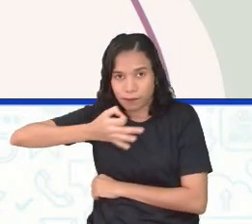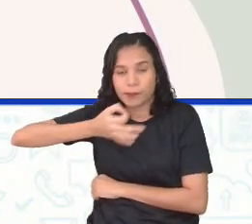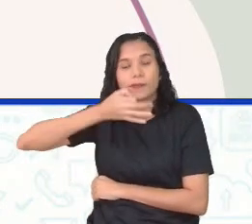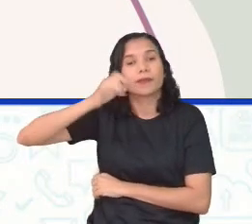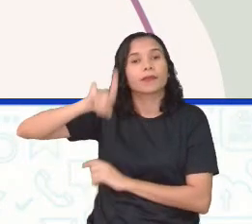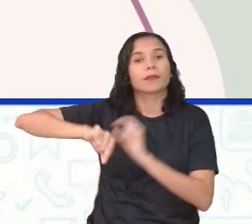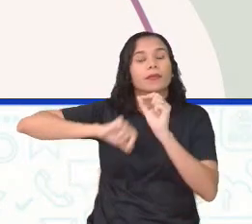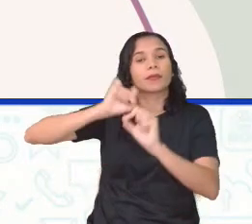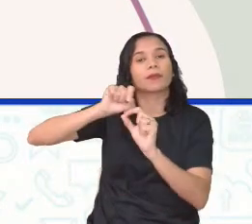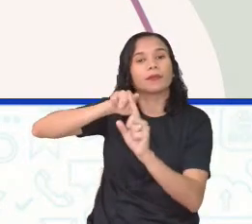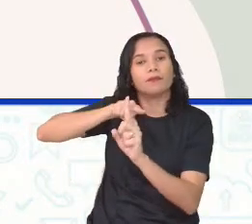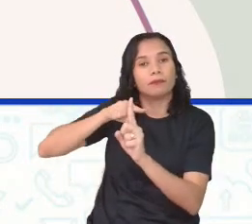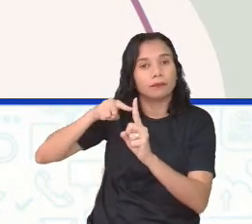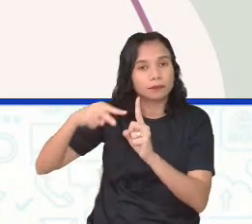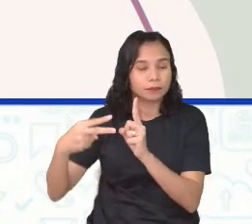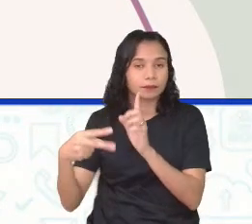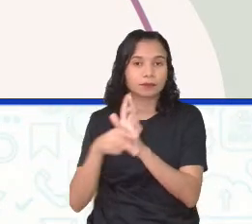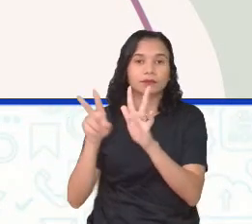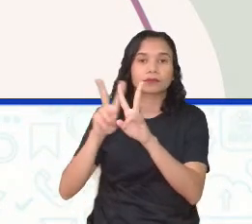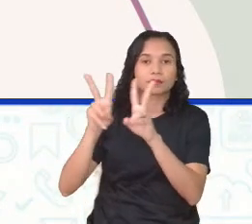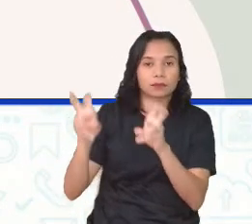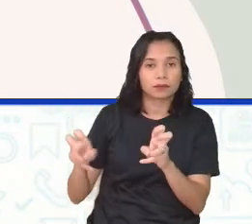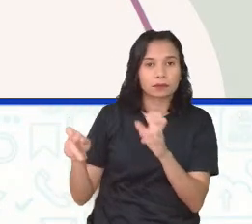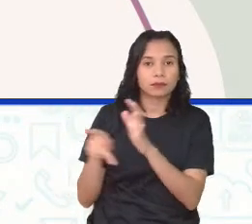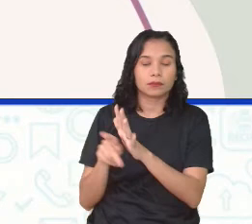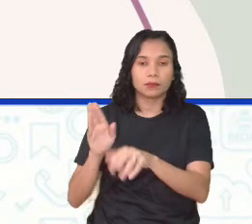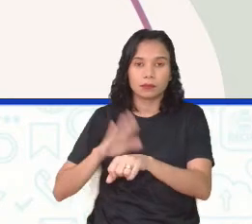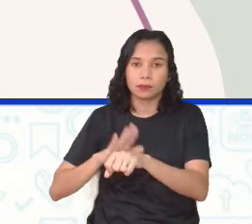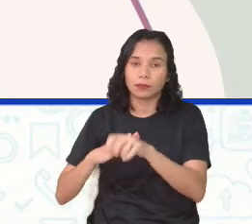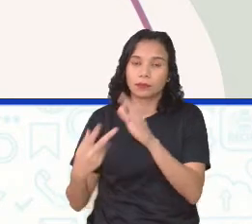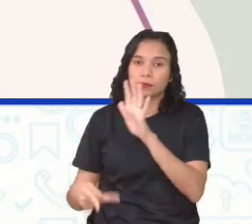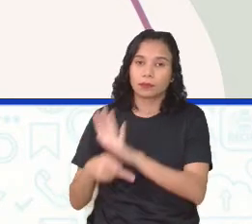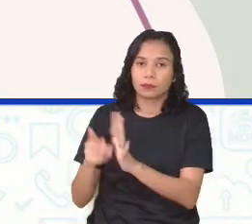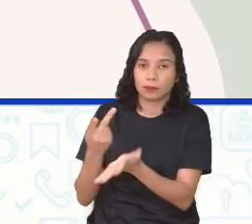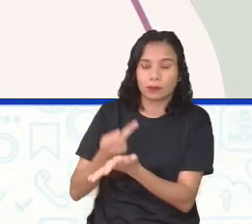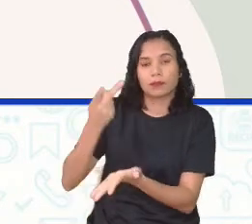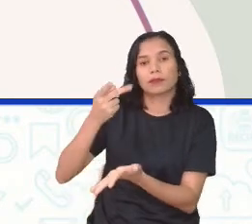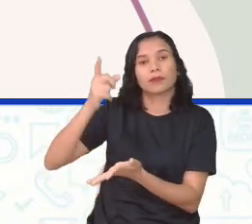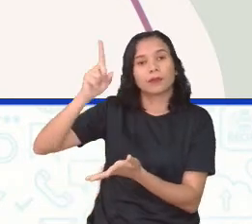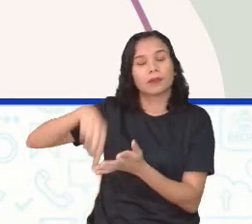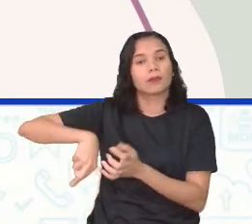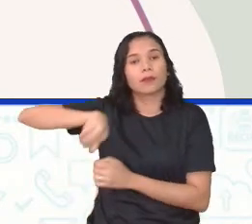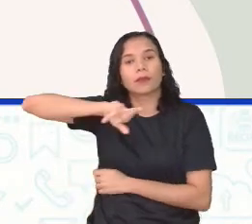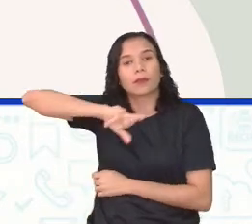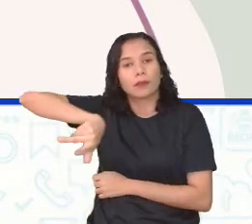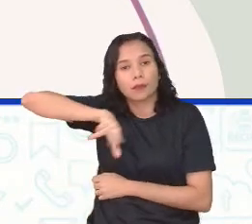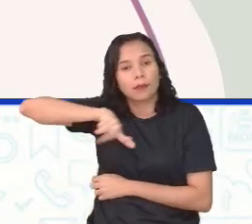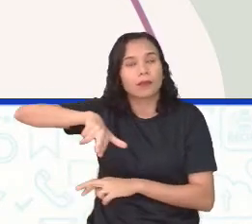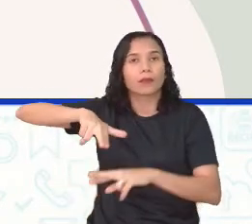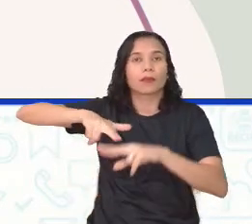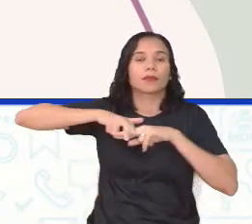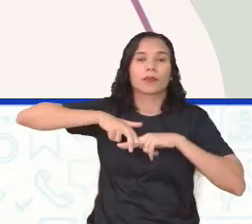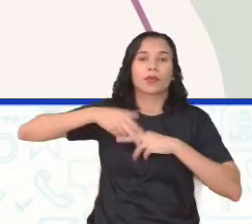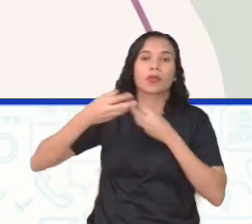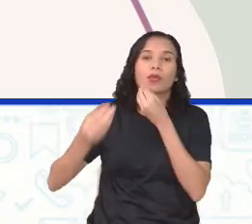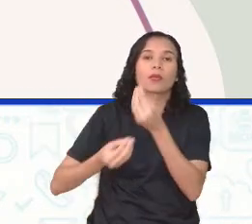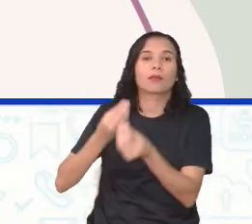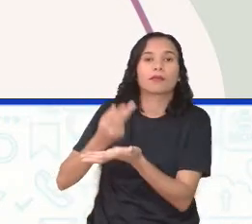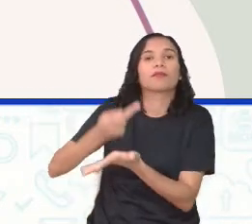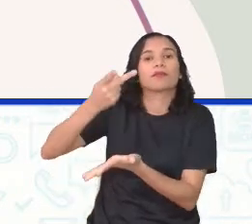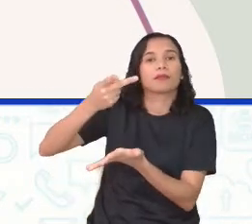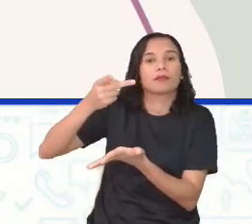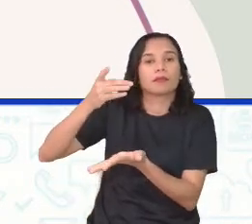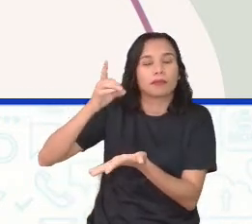É o ponto de vista a respeito de um determinado fato. Ela não é, portanto, um